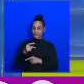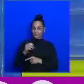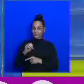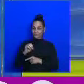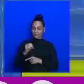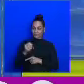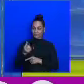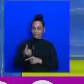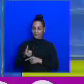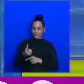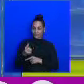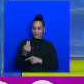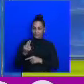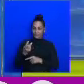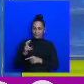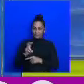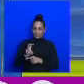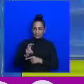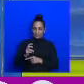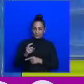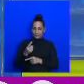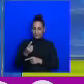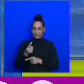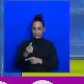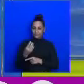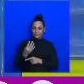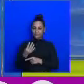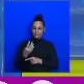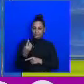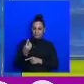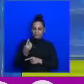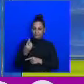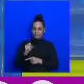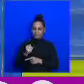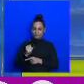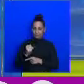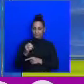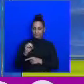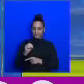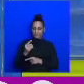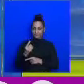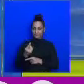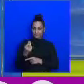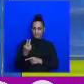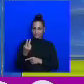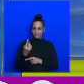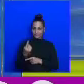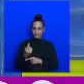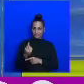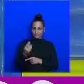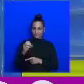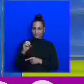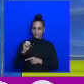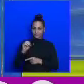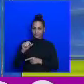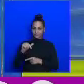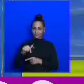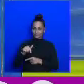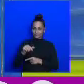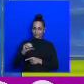12, 06, 25, 14, 18, 01,